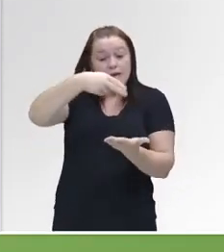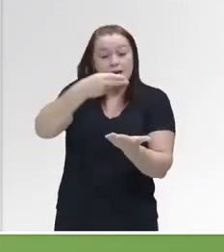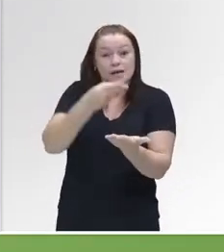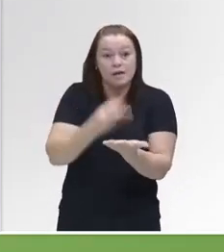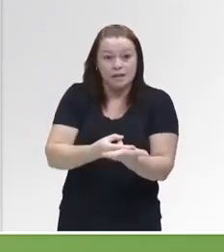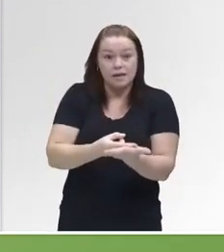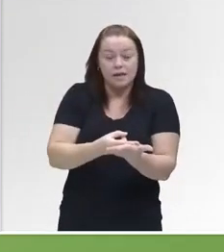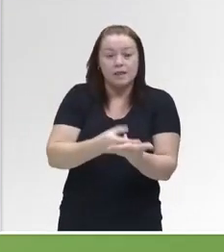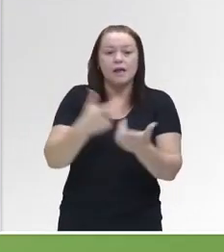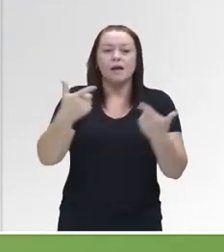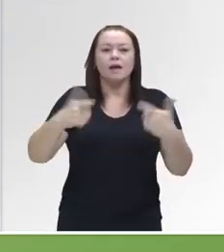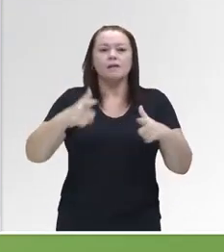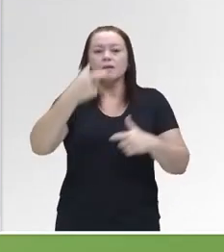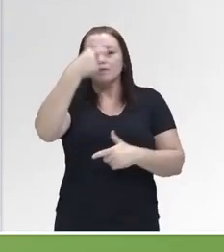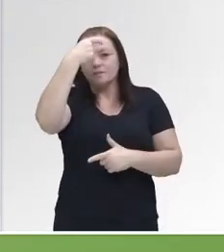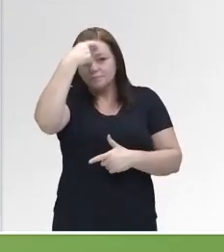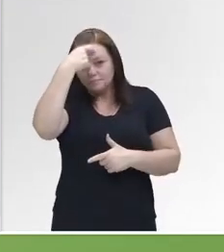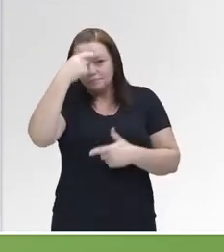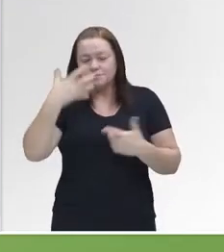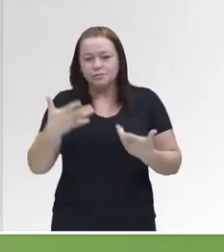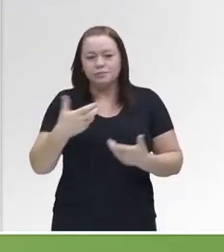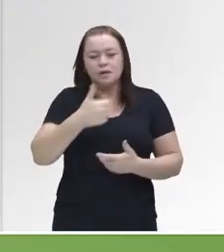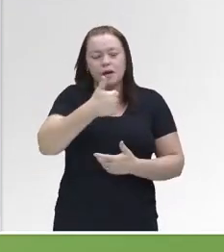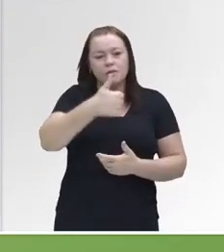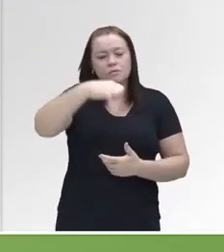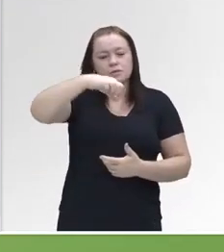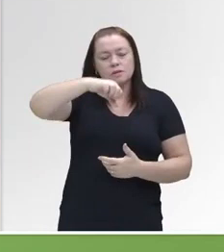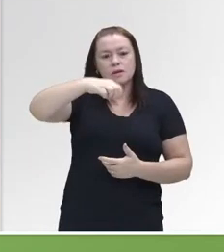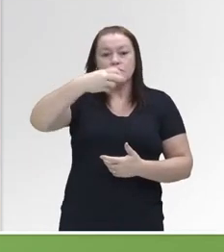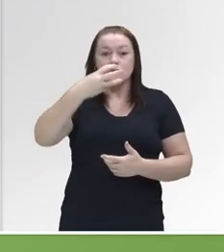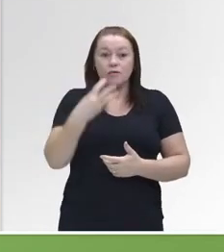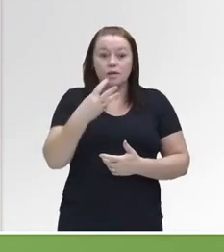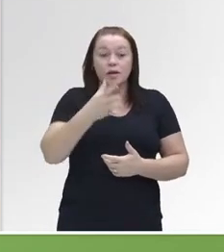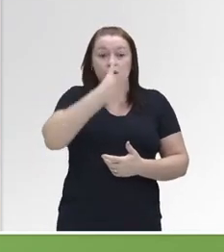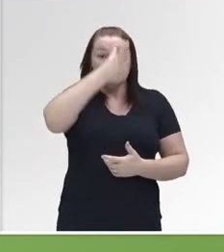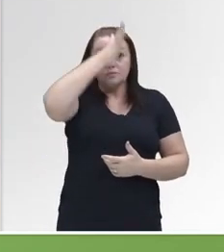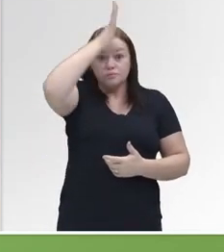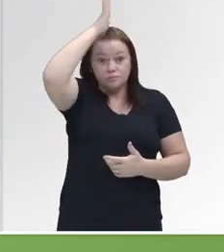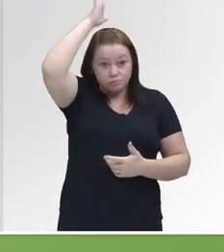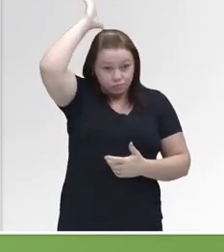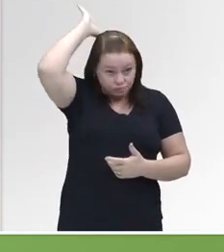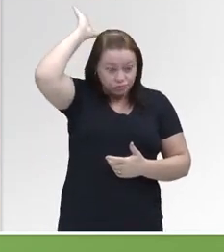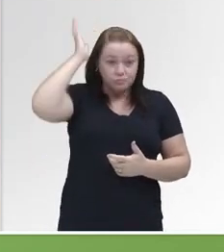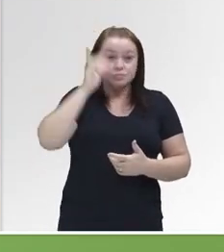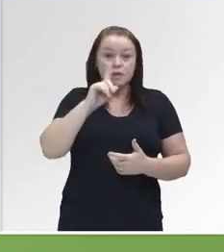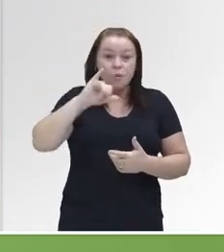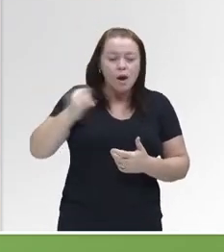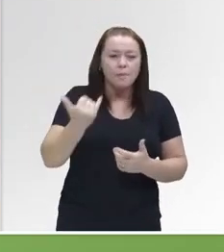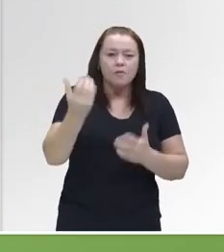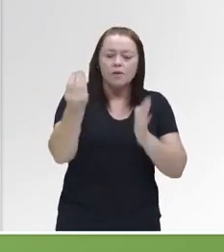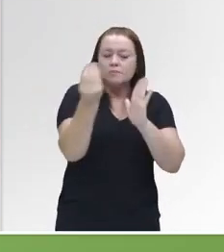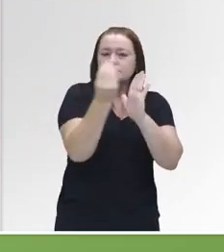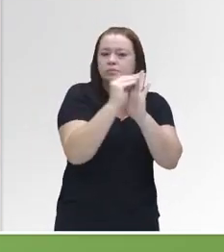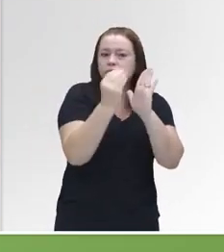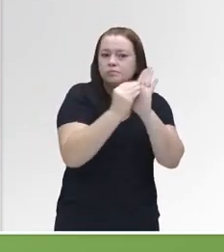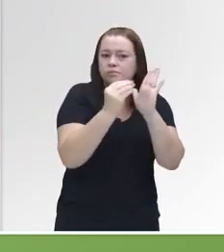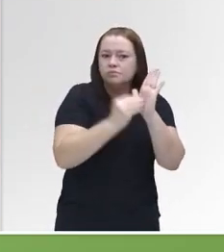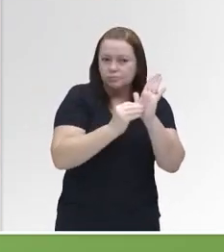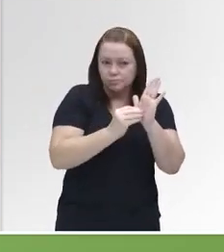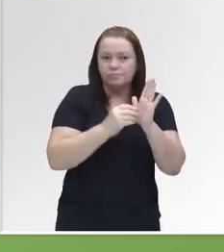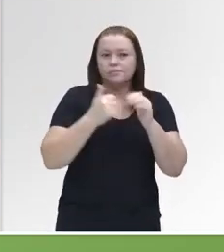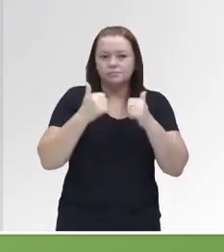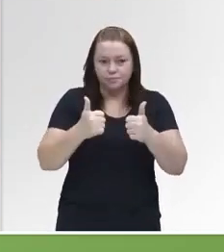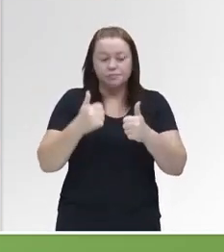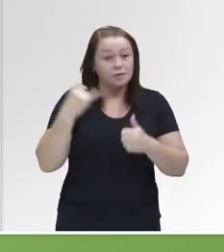forma, levantar. 193 já é bombeiro, né? Anotem esses telefones, que isso é muito